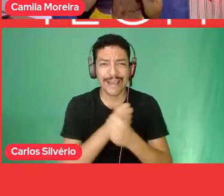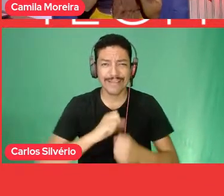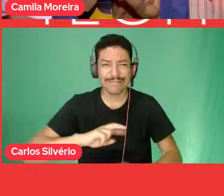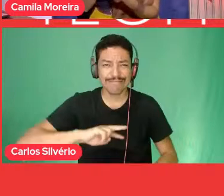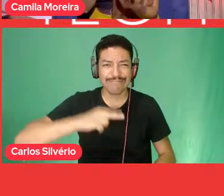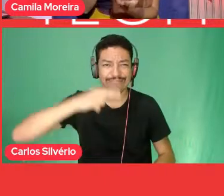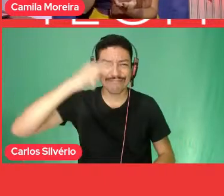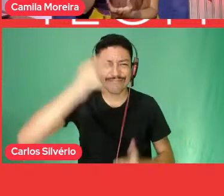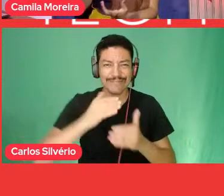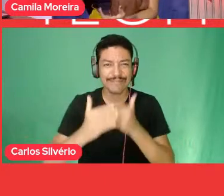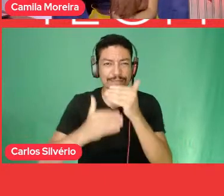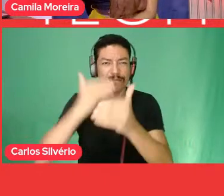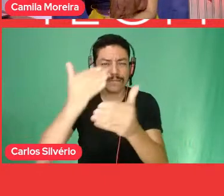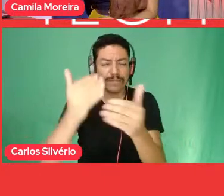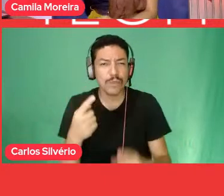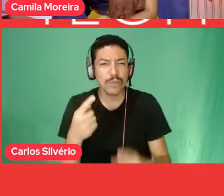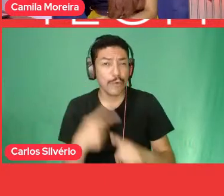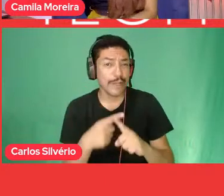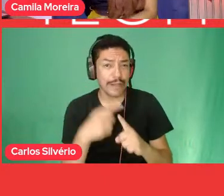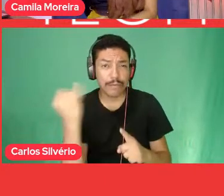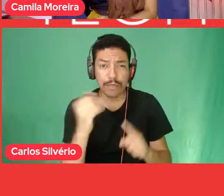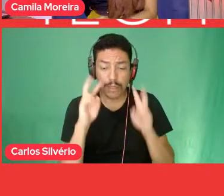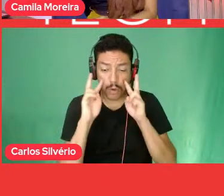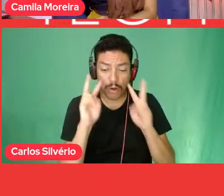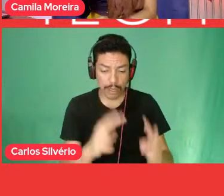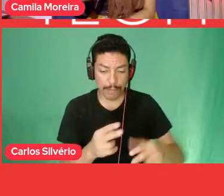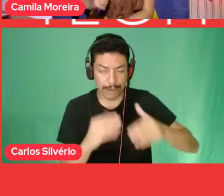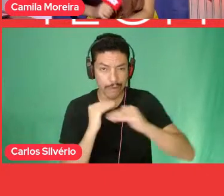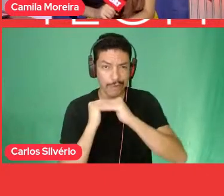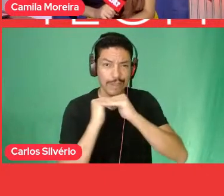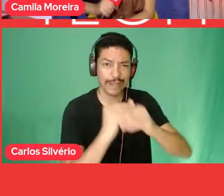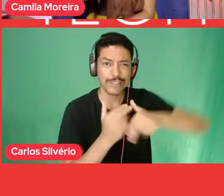carreira, do por que é importante olhar para a equidade de gênero?